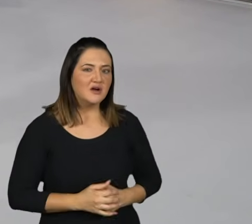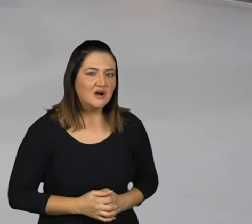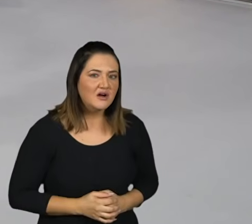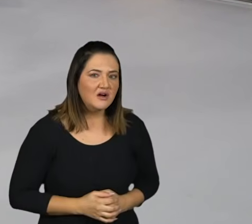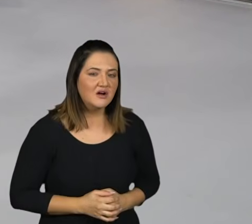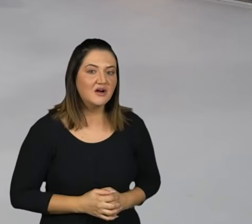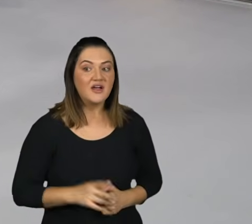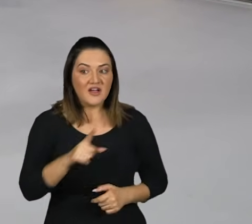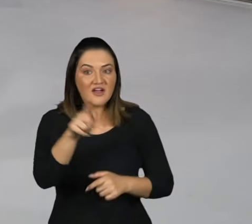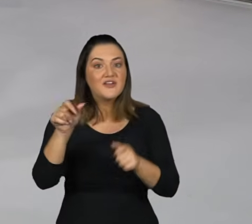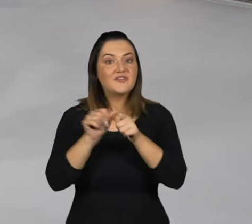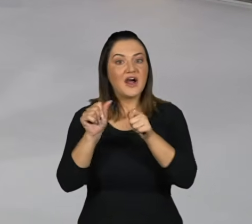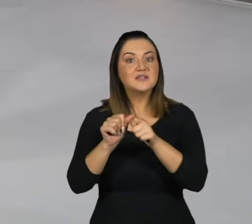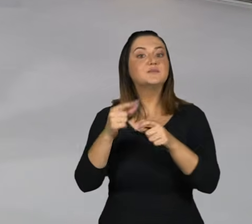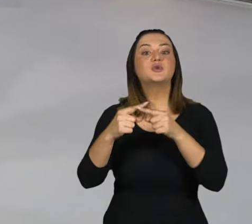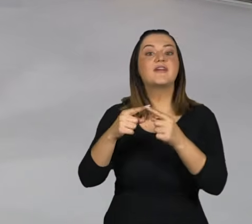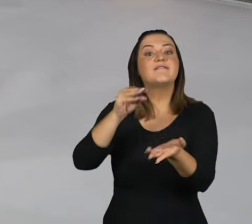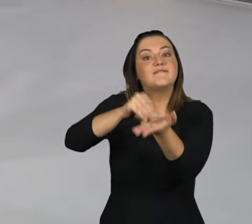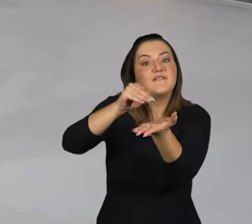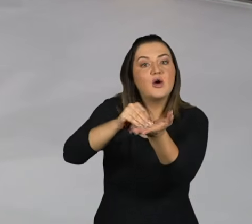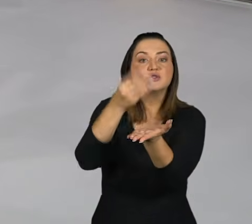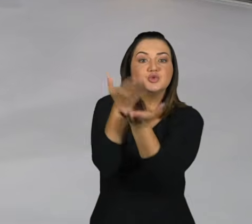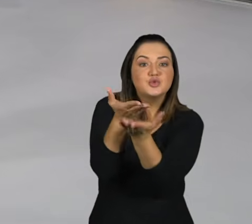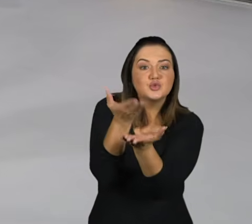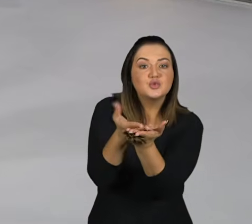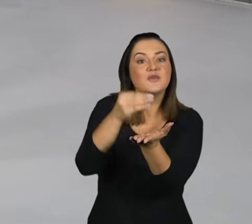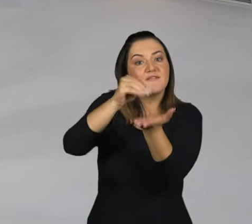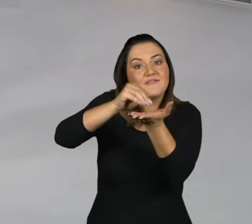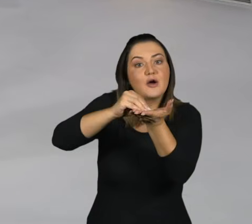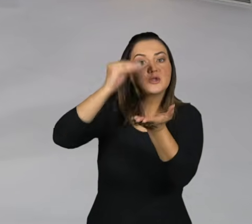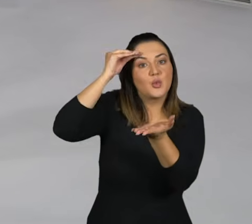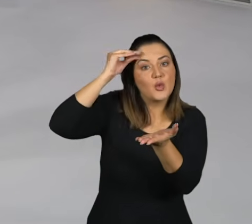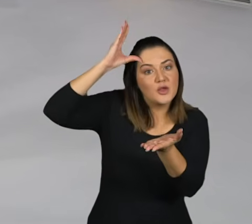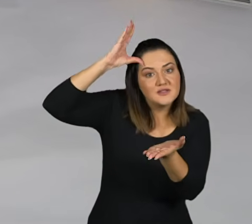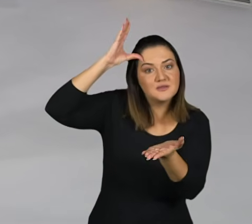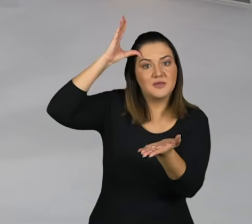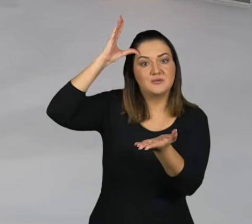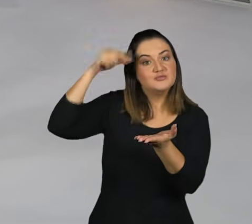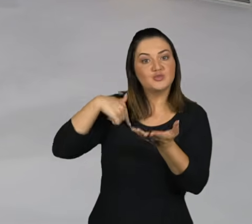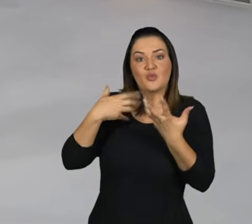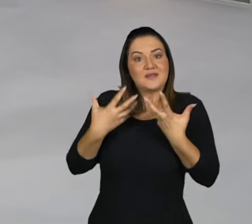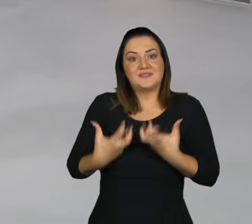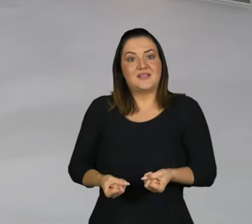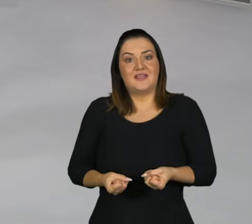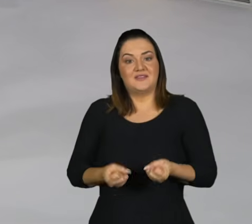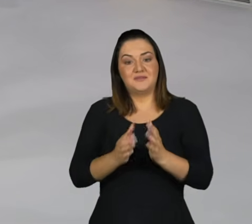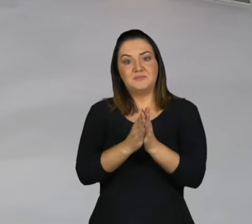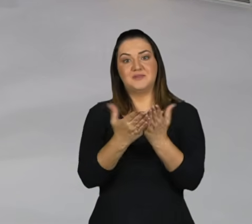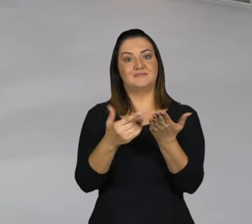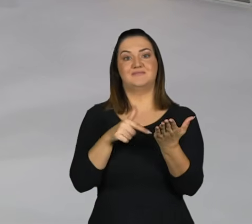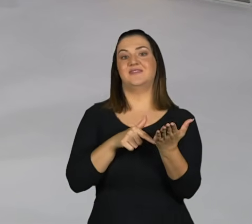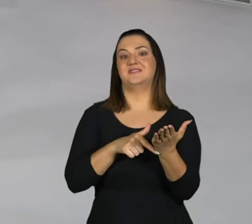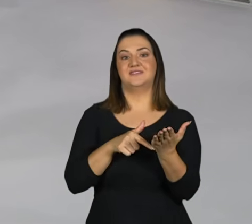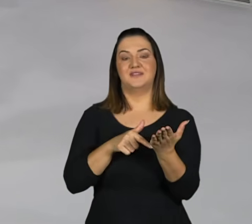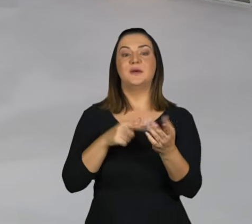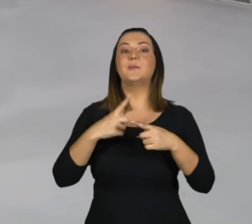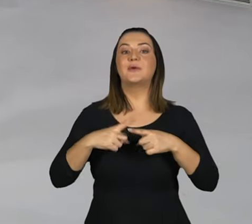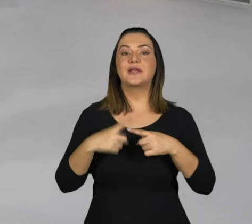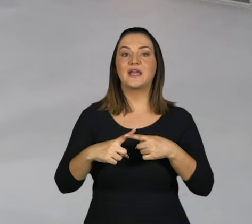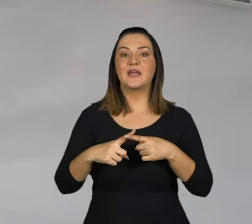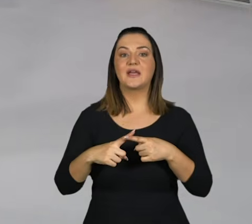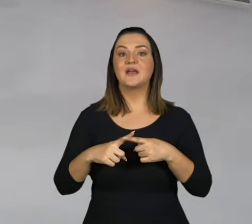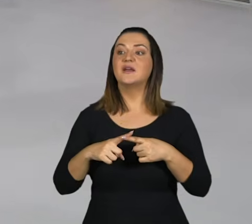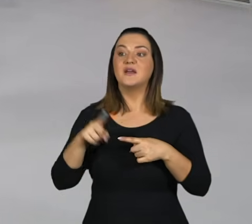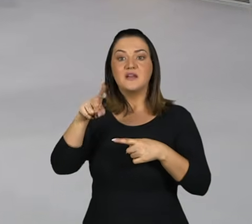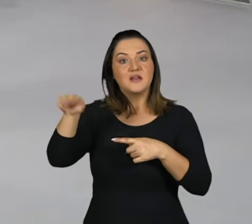fazem isso? Porque simplesmente não estudam a Bíblia e não aceitam o princípio da palavra de Deus. Tudo